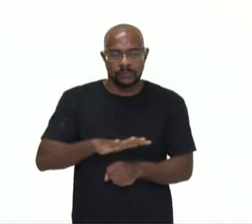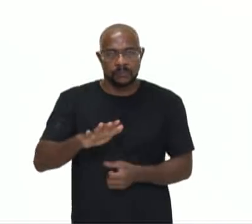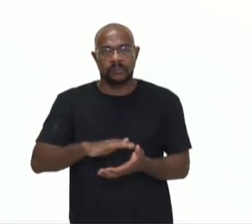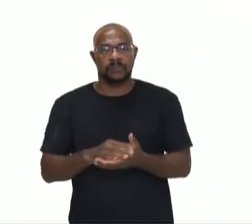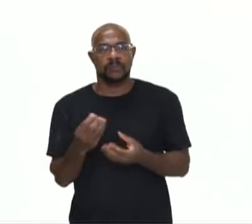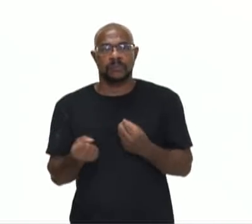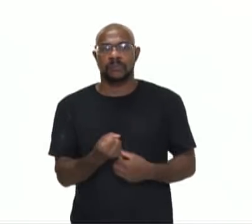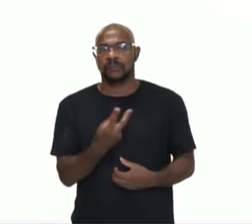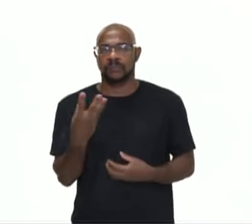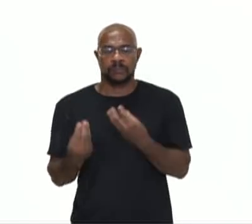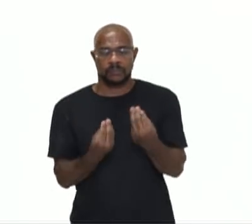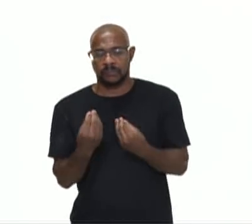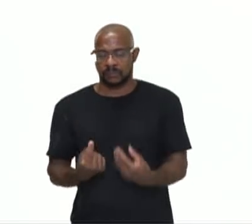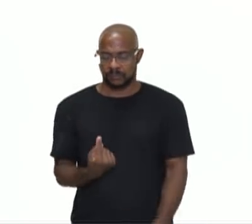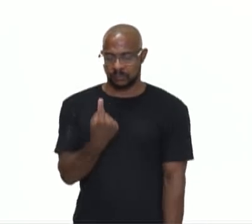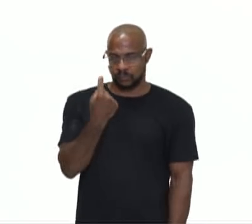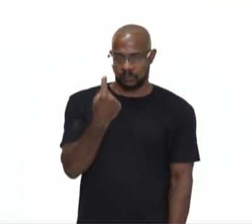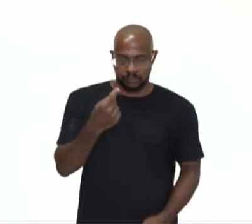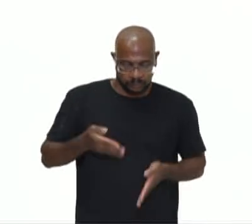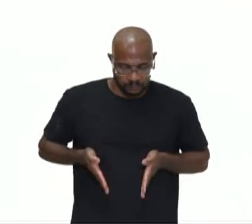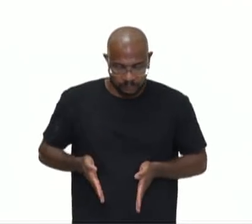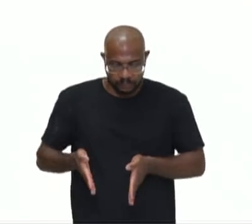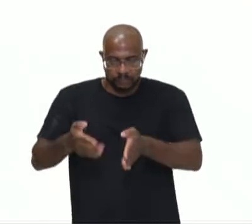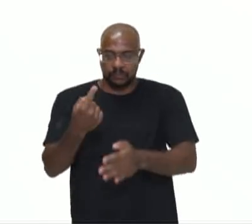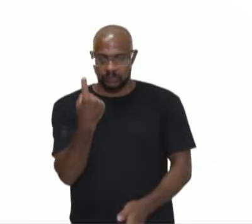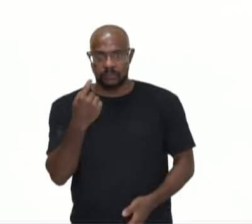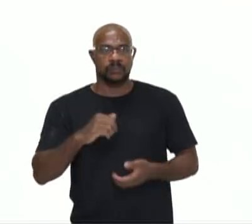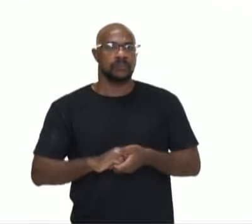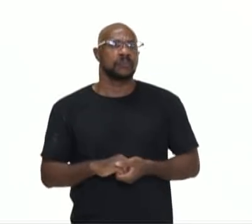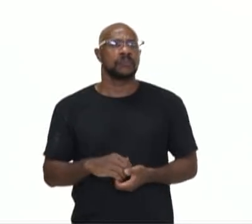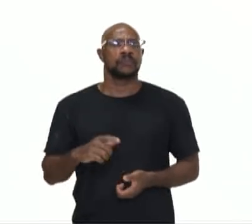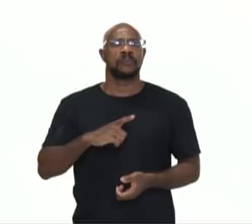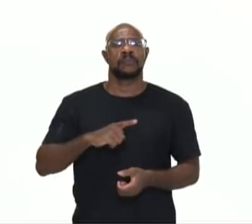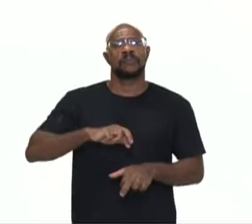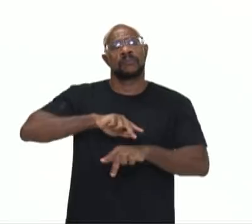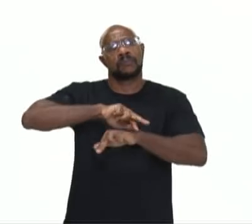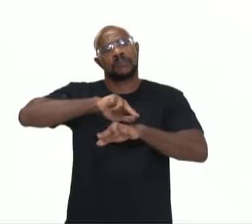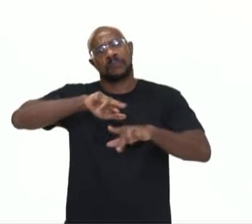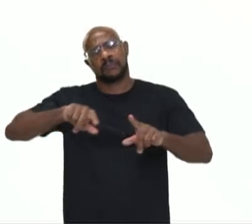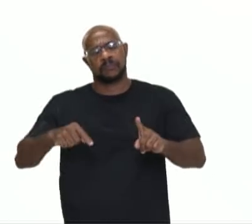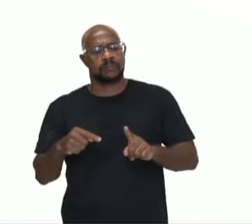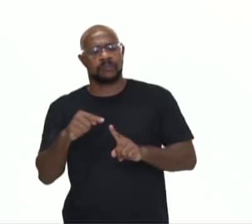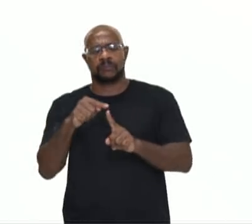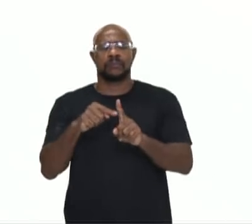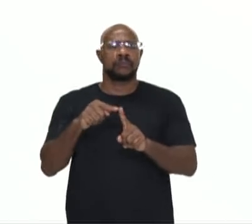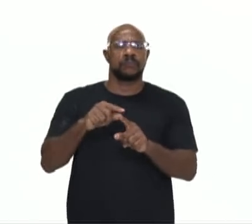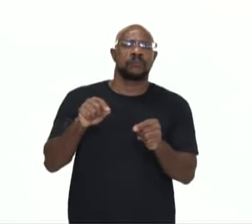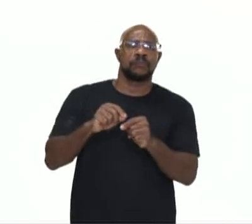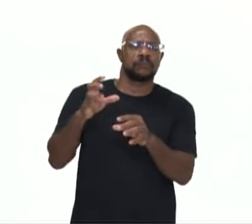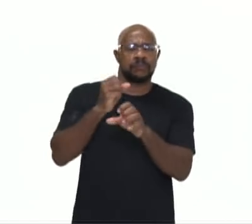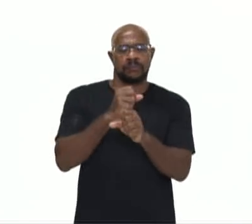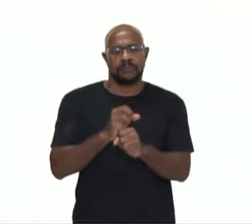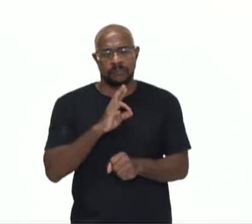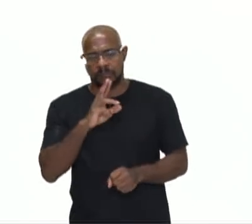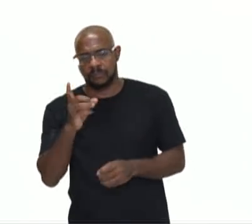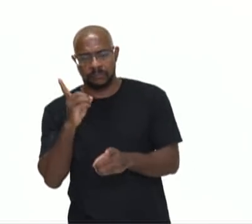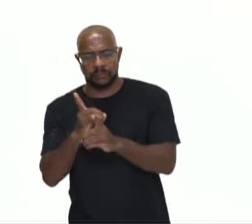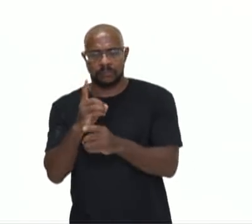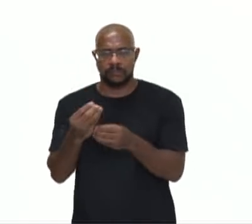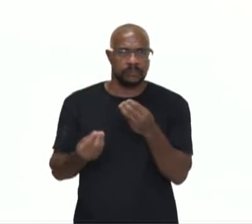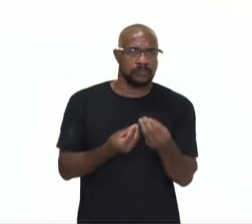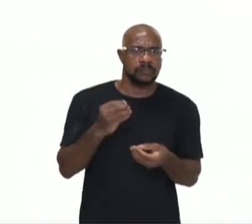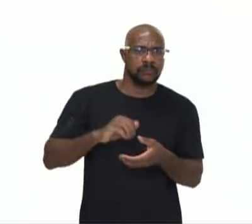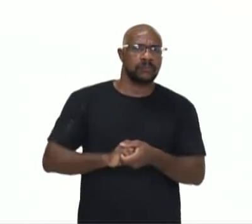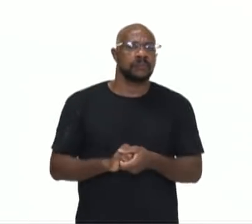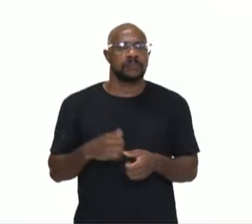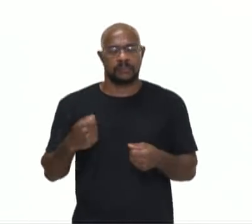essa quantidade por 1, tá? Existem várias maneiras de se calcular esse resultado. Embora mais simples, seja somar as 2